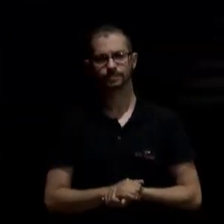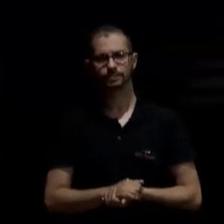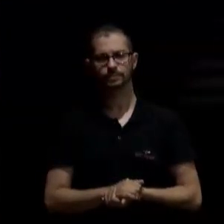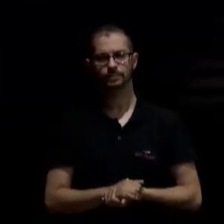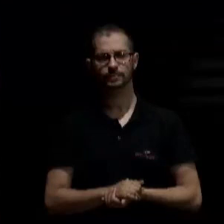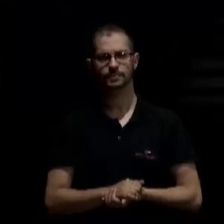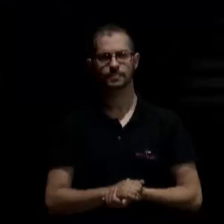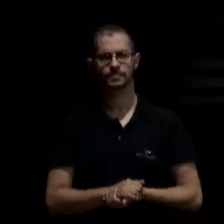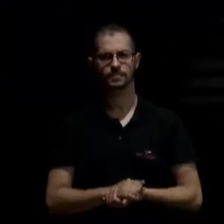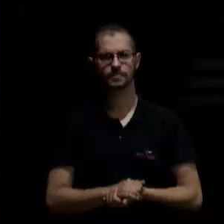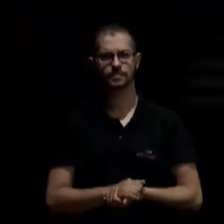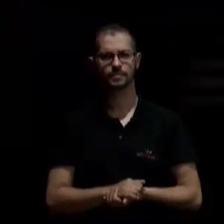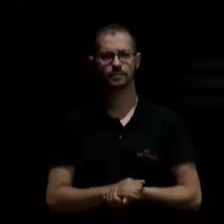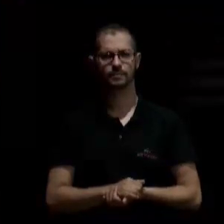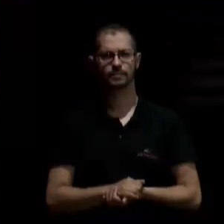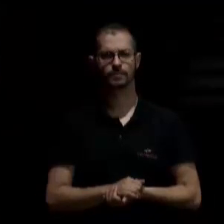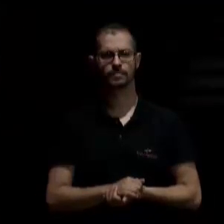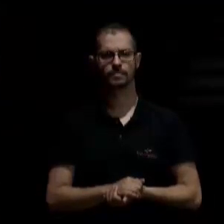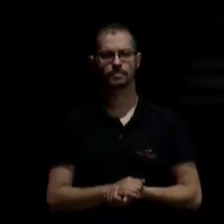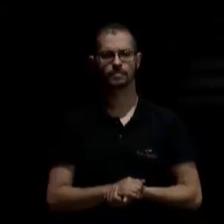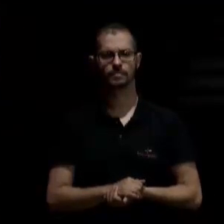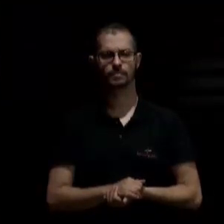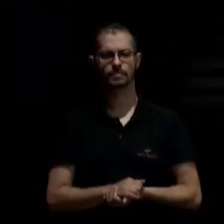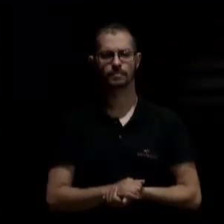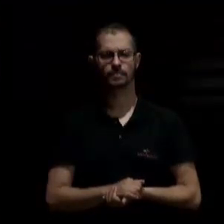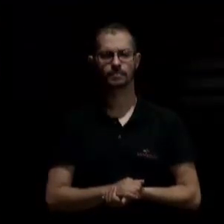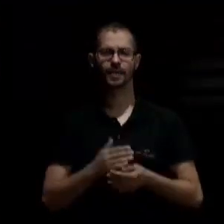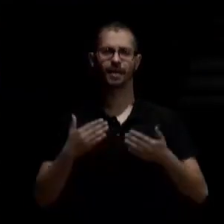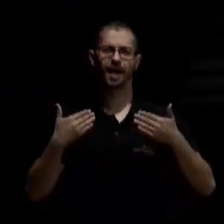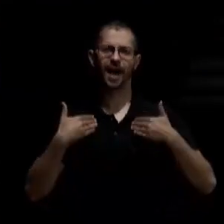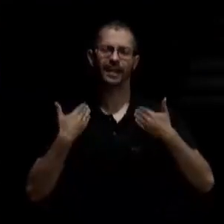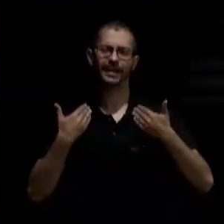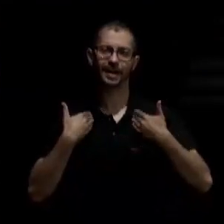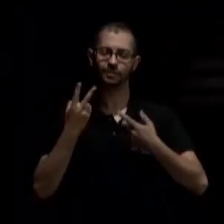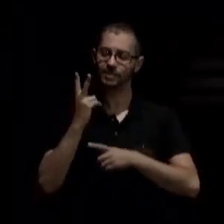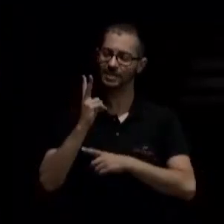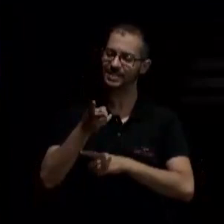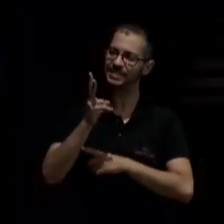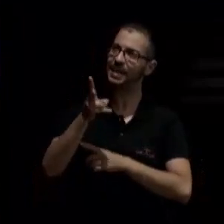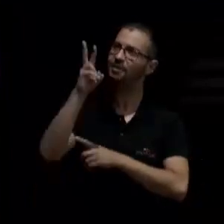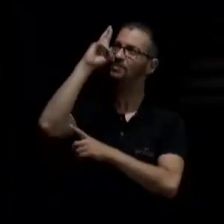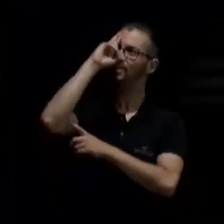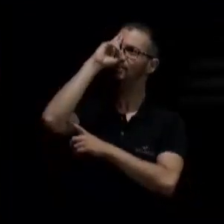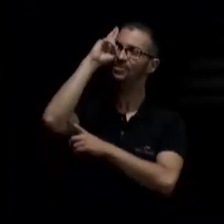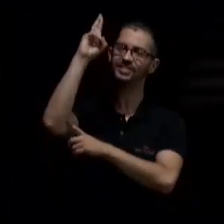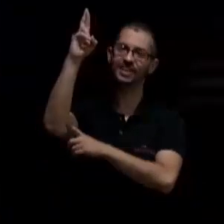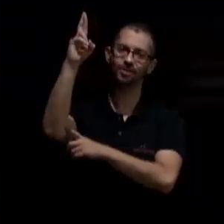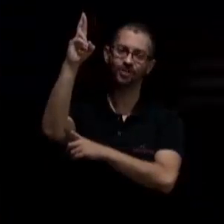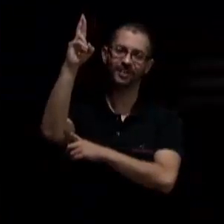Tristes, mas sempre alegres. Alegrai-vos sempre no Senhor. Outra vez